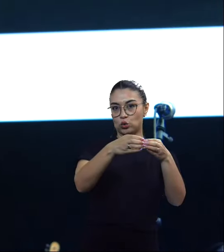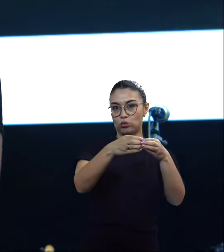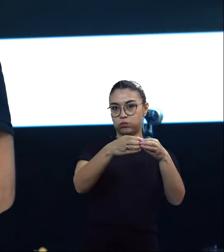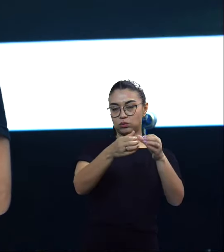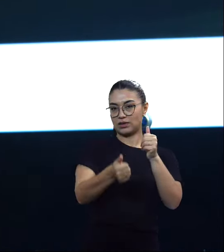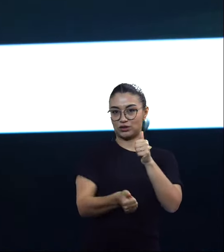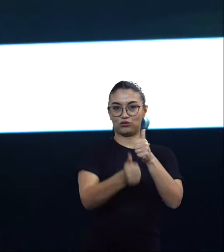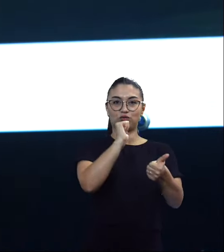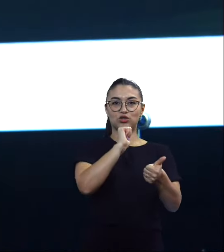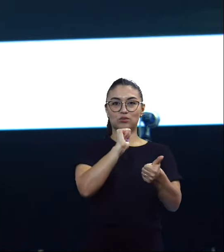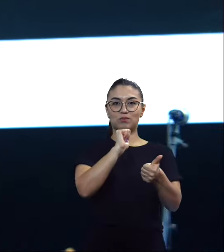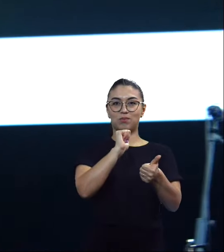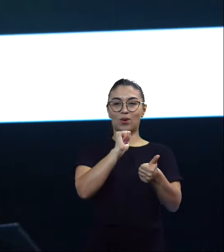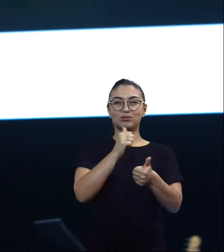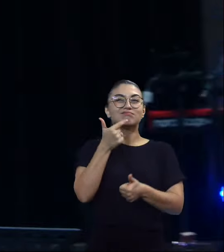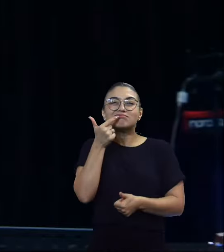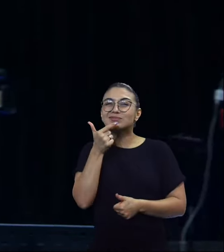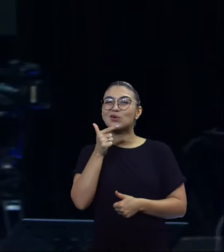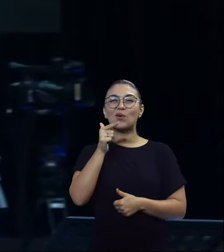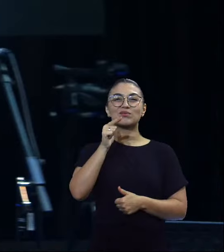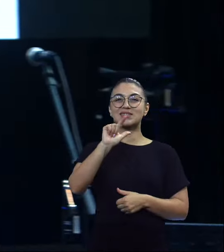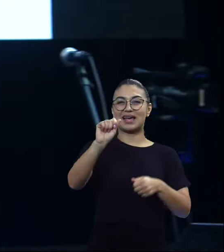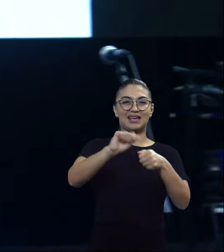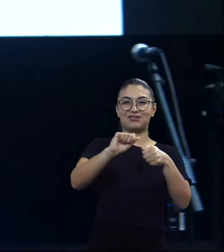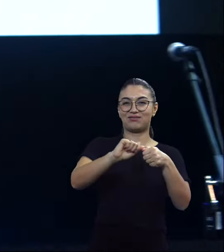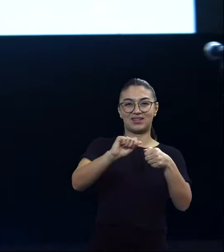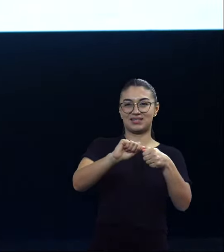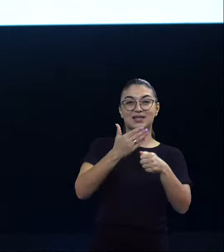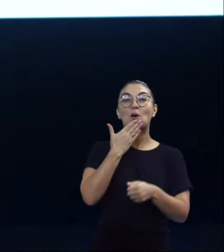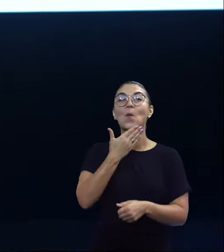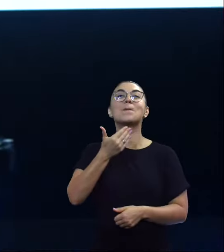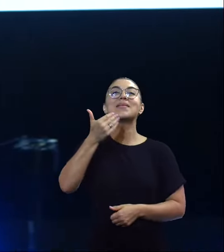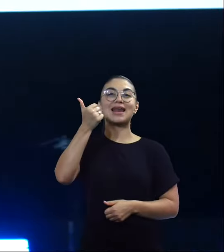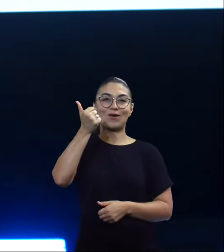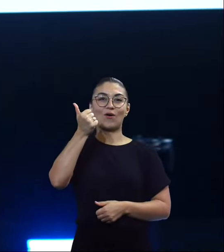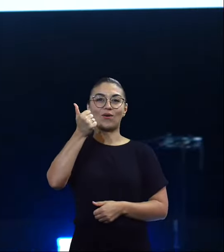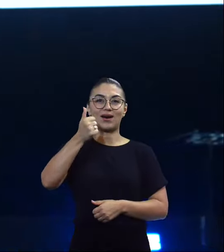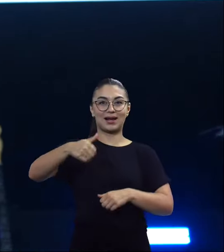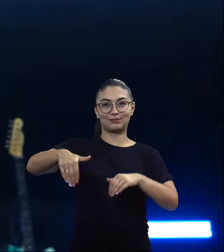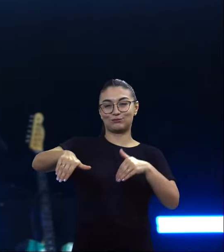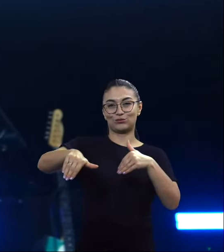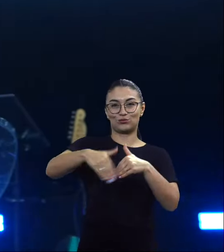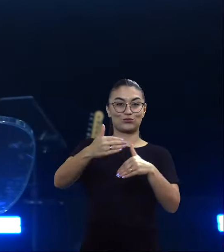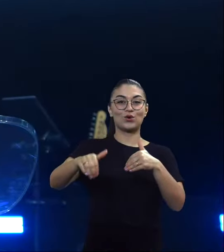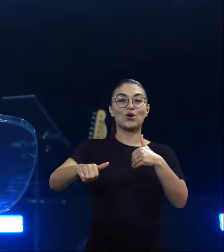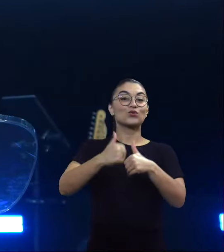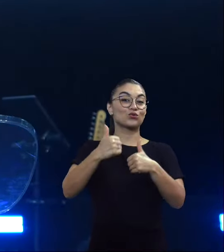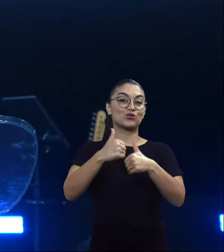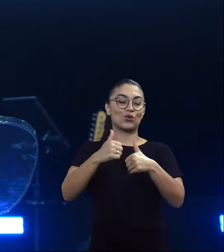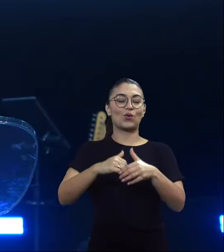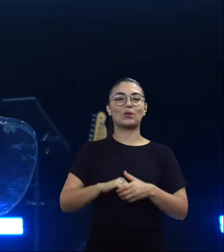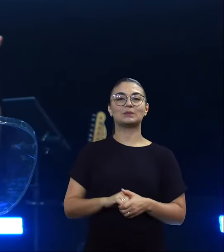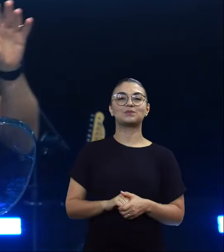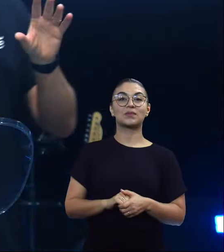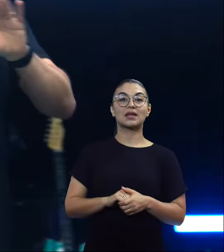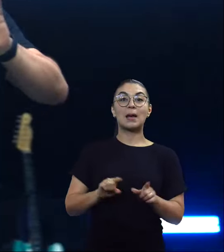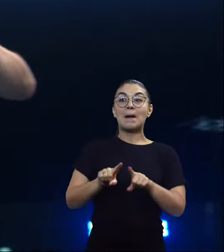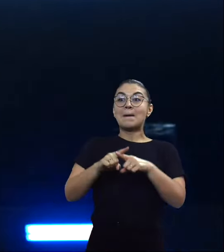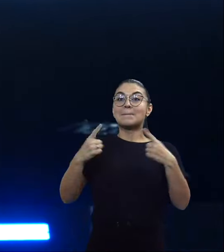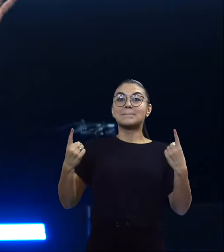time que é inferior, que ninguém acreditava nele, que não tinha como ganhar, que todo mundo estava achando que ele ia perder, ele consegue uma